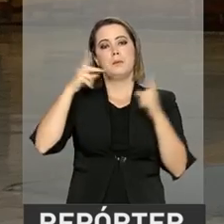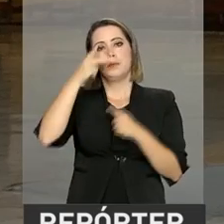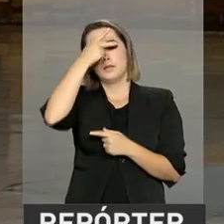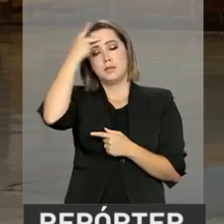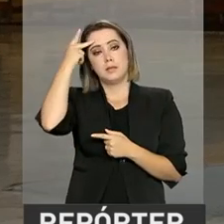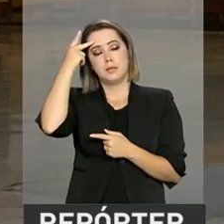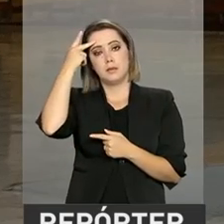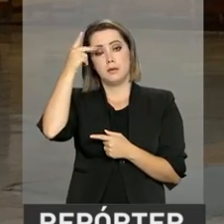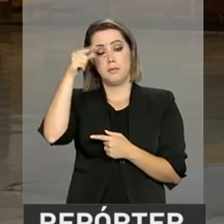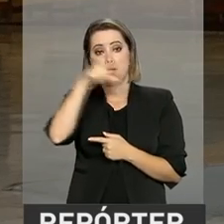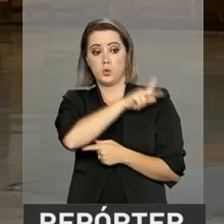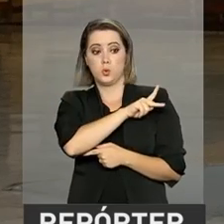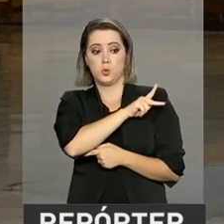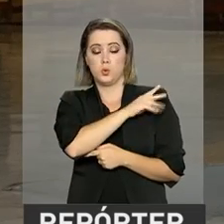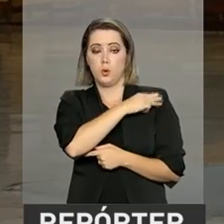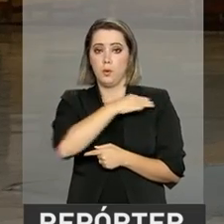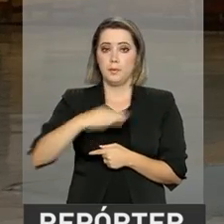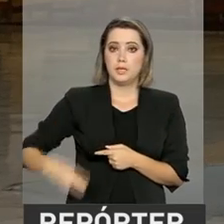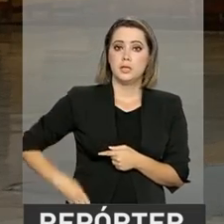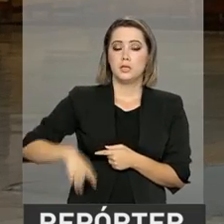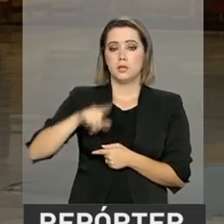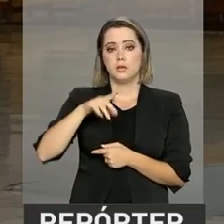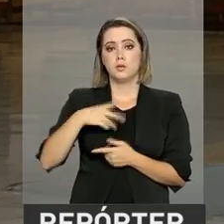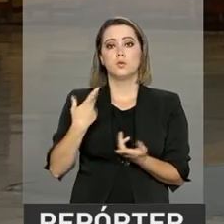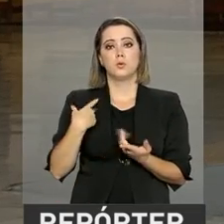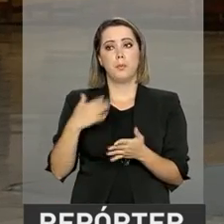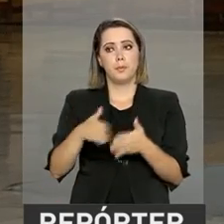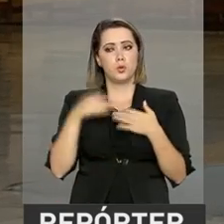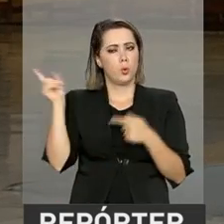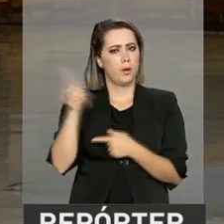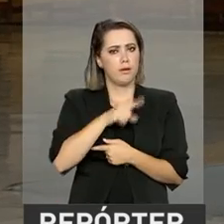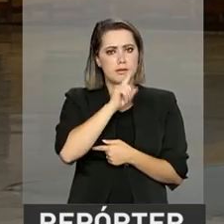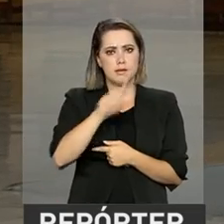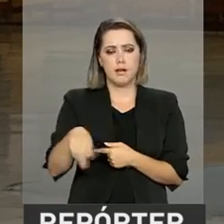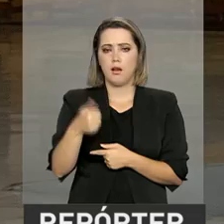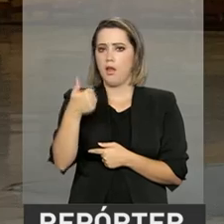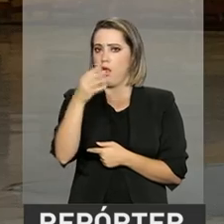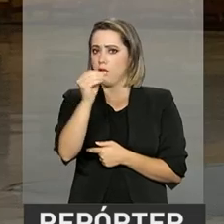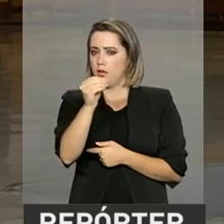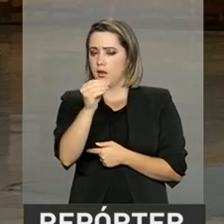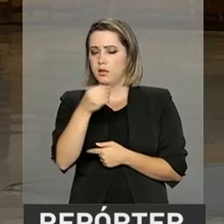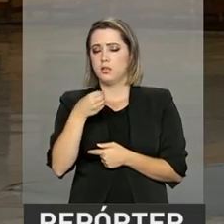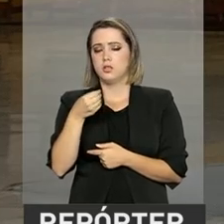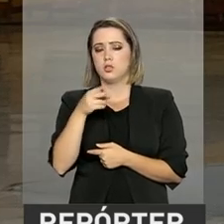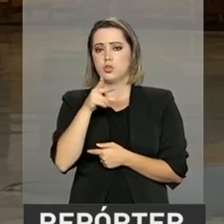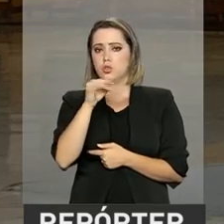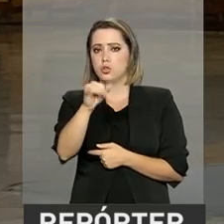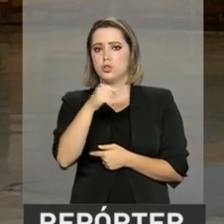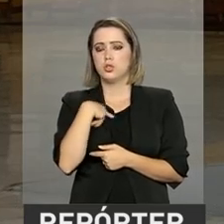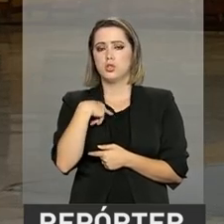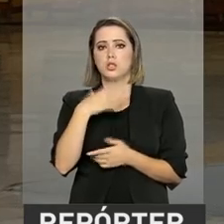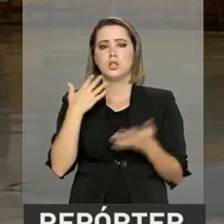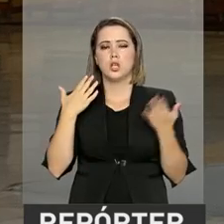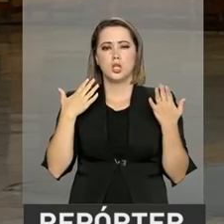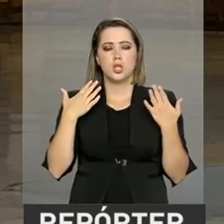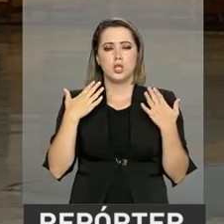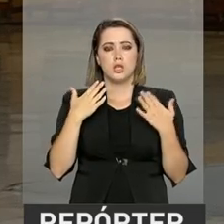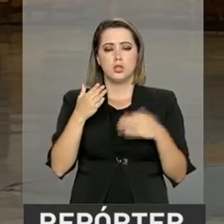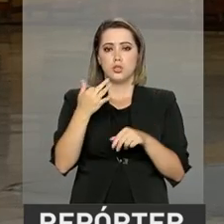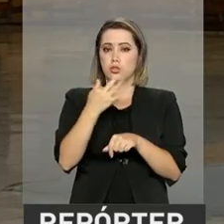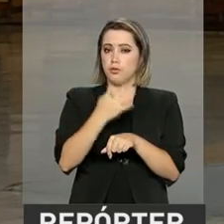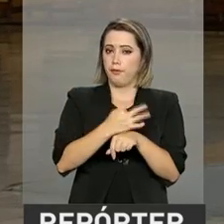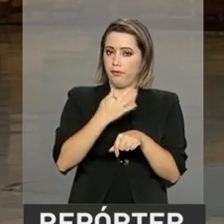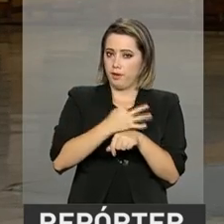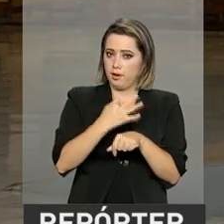10 dias de licença do ministério para acompanhar De Perto Os desdobramentos da operação algumas medidas já